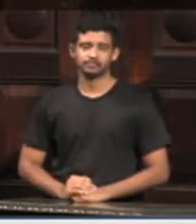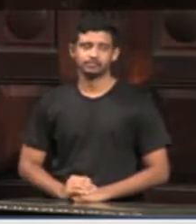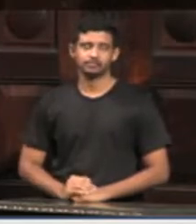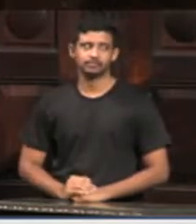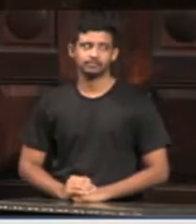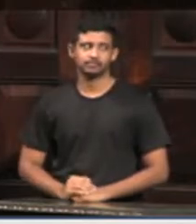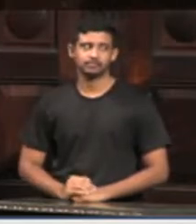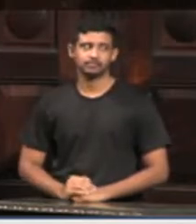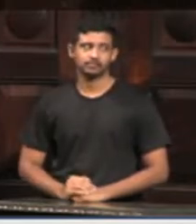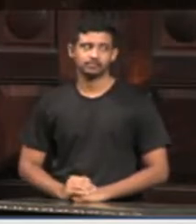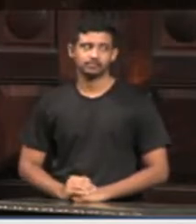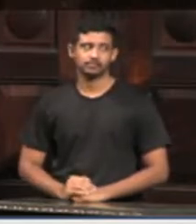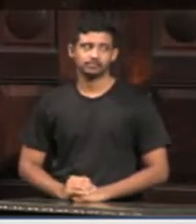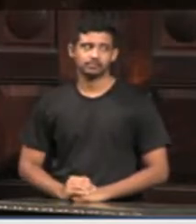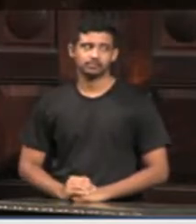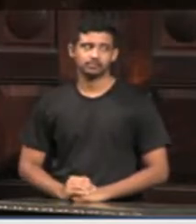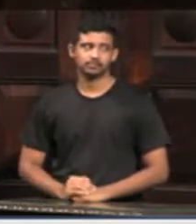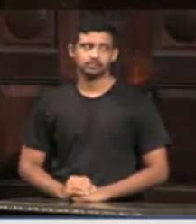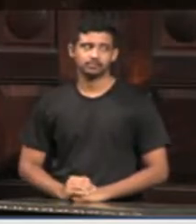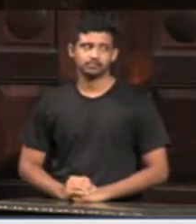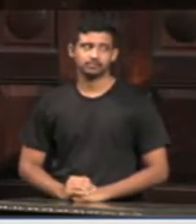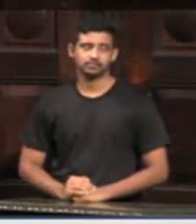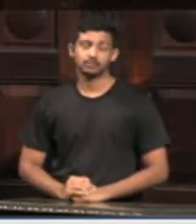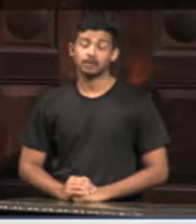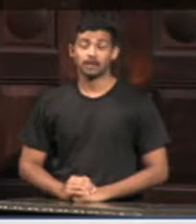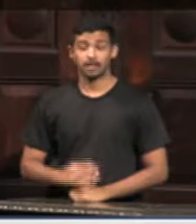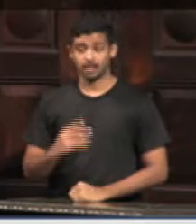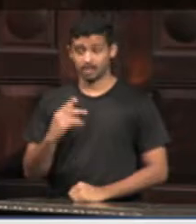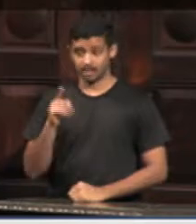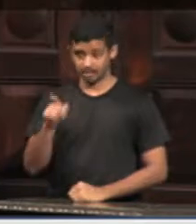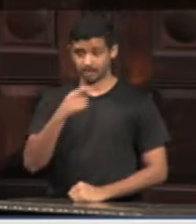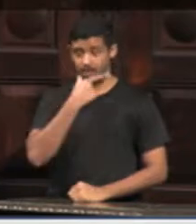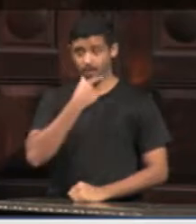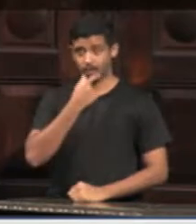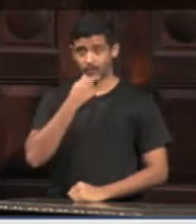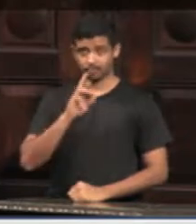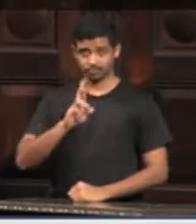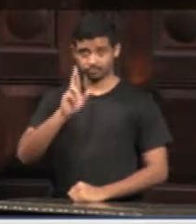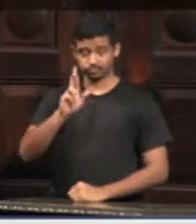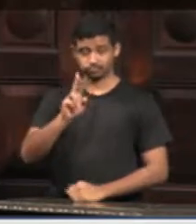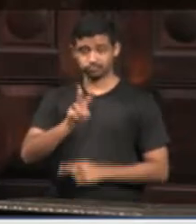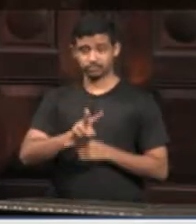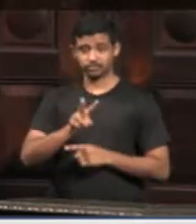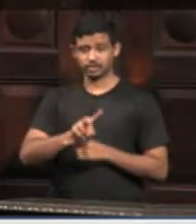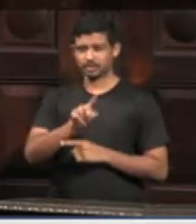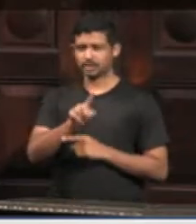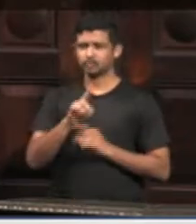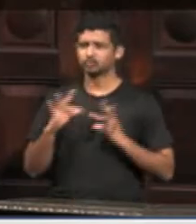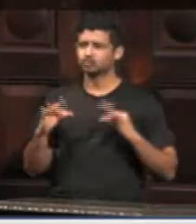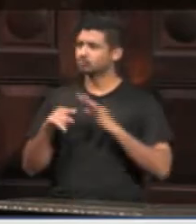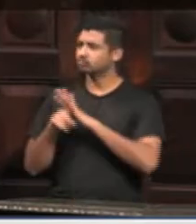A par de tudo aquilo que verificou, o defensor público